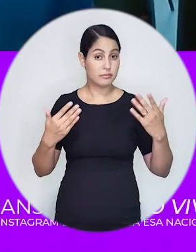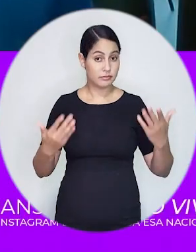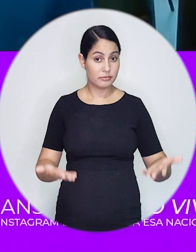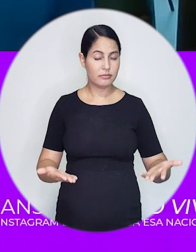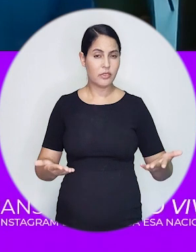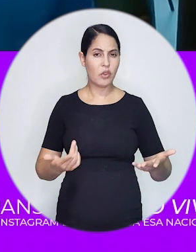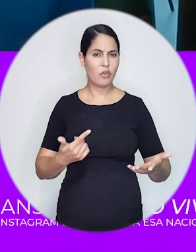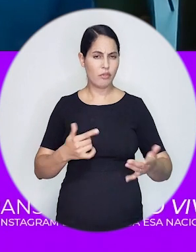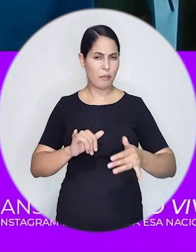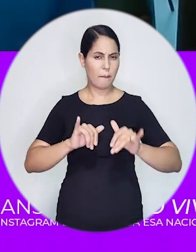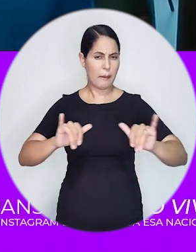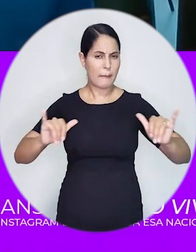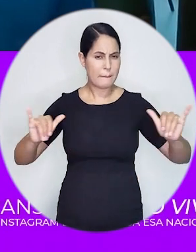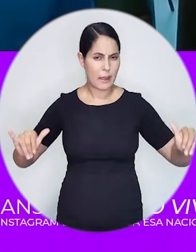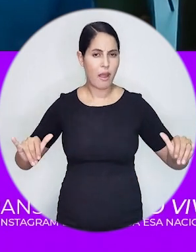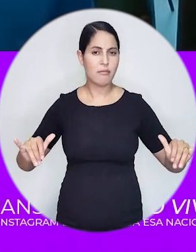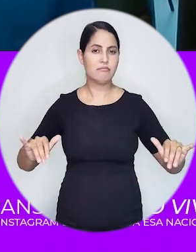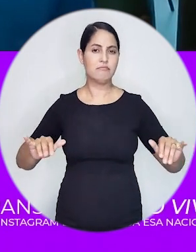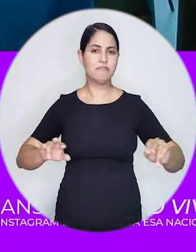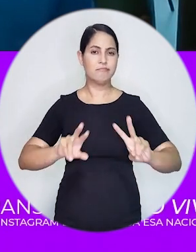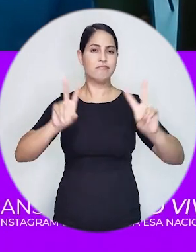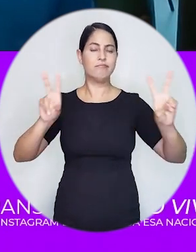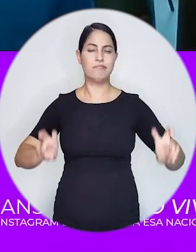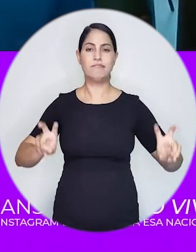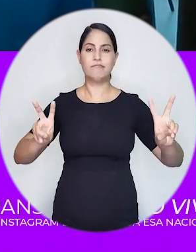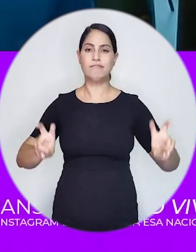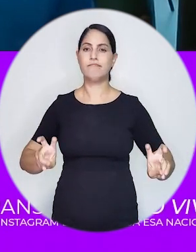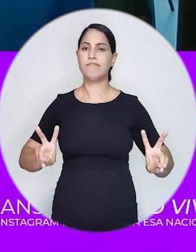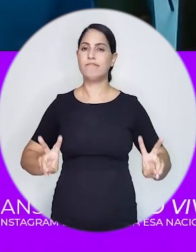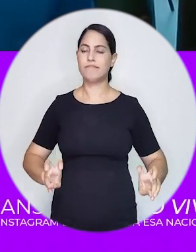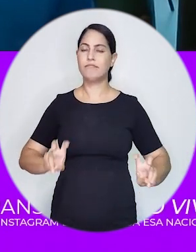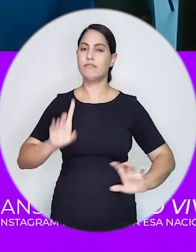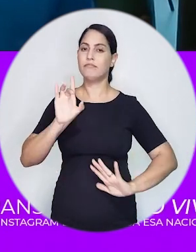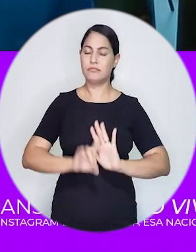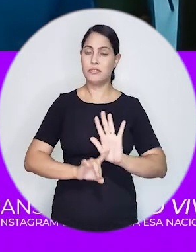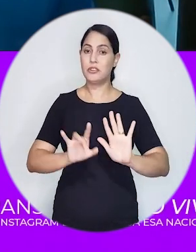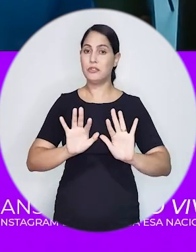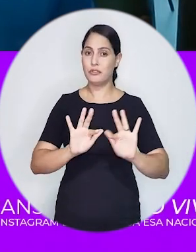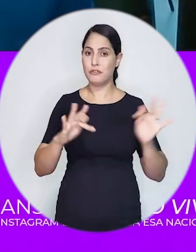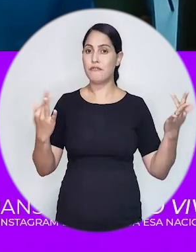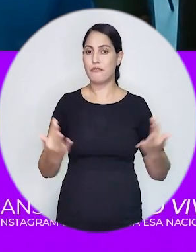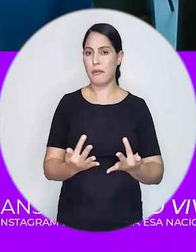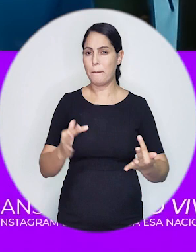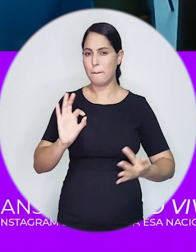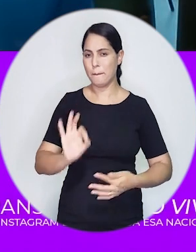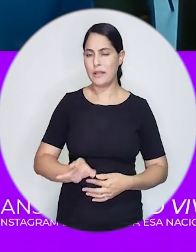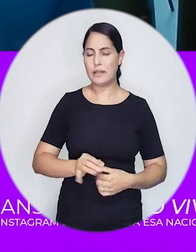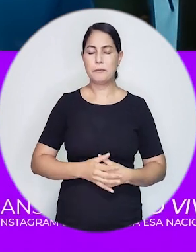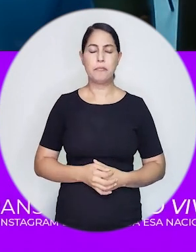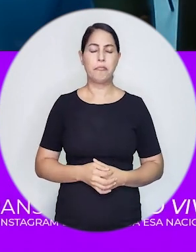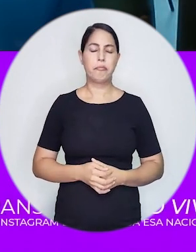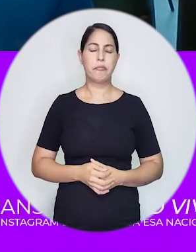Vamos dar uma polemizada, né? Vamos tratar aí de temas relacionados ao direito de